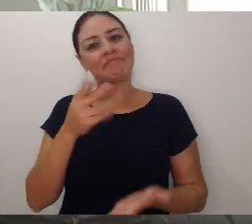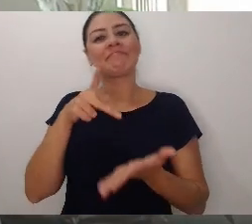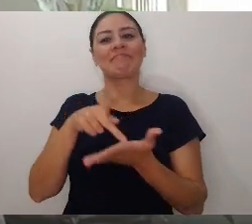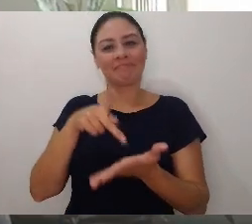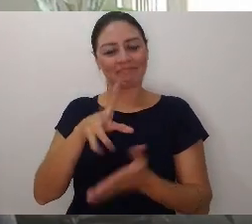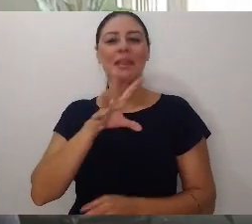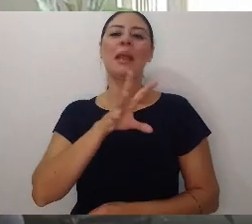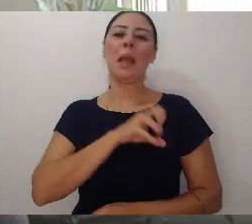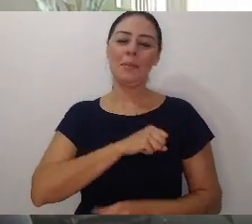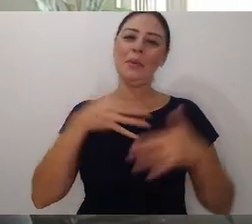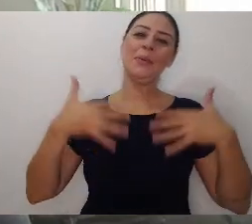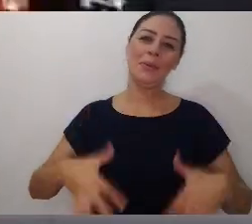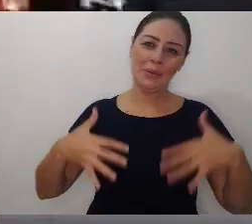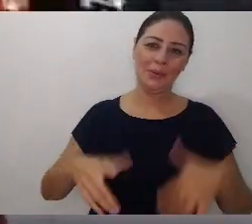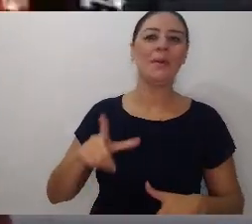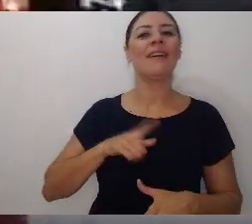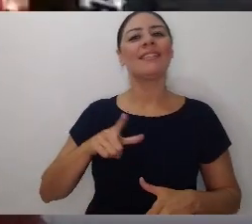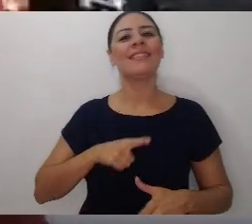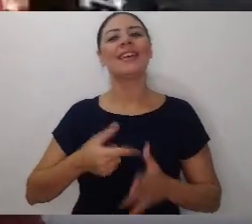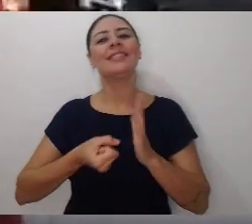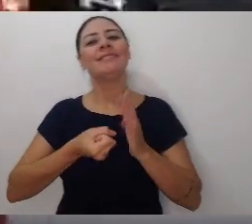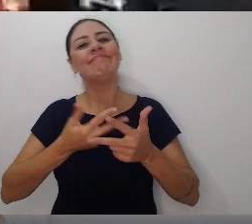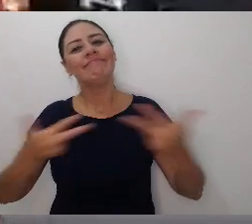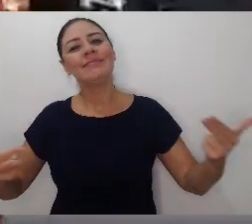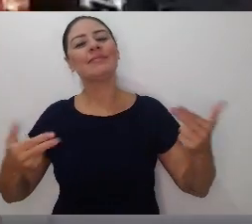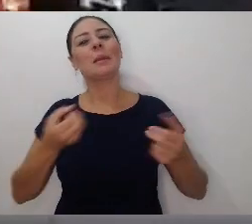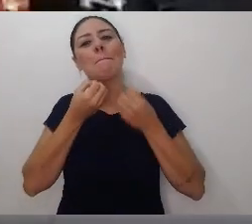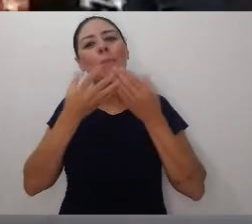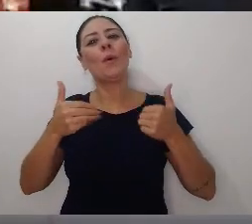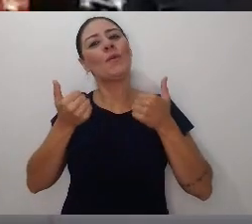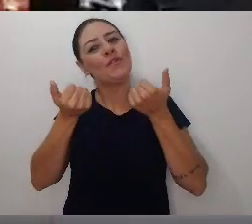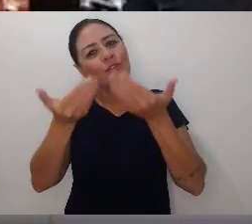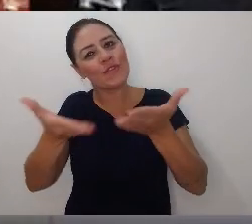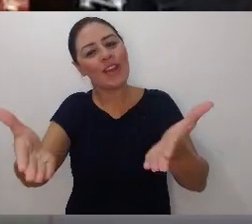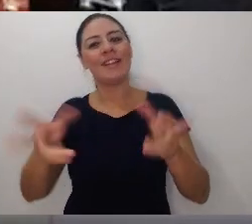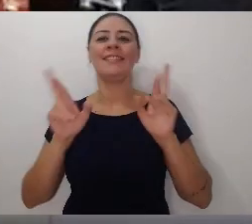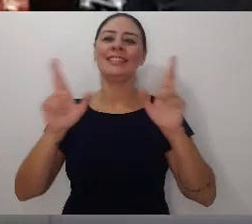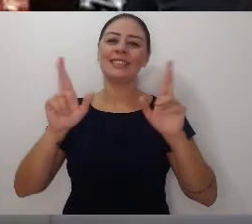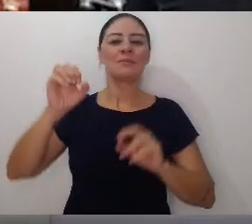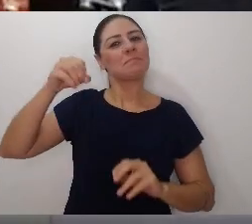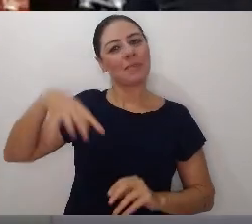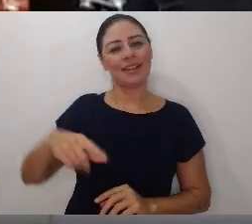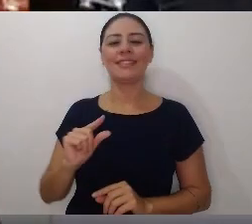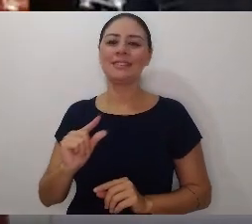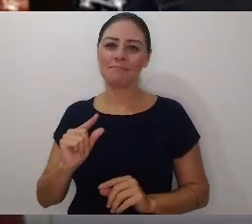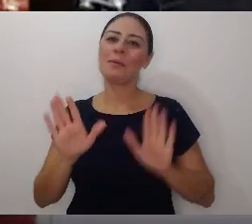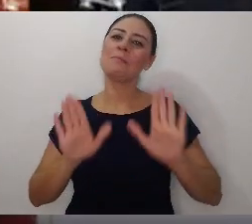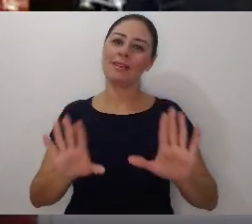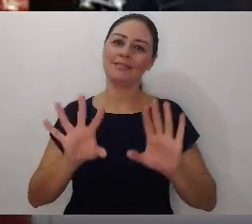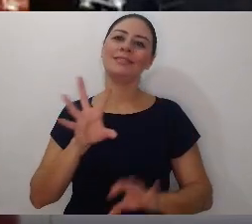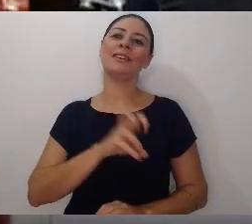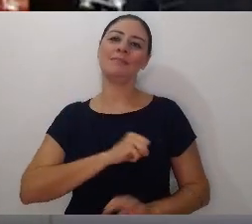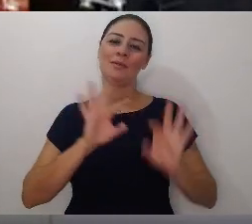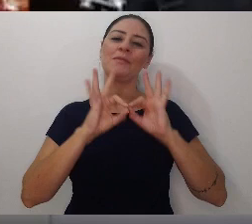seja bem-vindo. Obrigada. É verdade, amor tem bastante. Se tem tanta coisa boa para oferecer, a gente